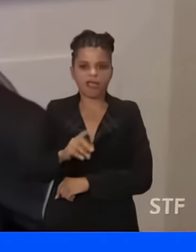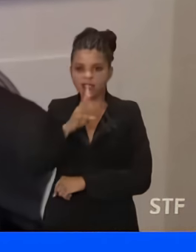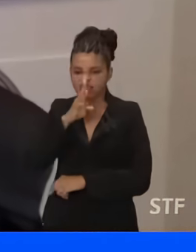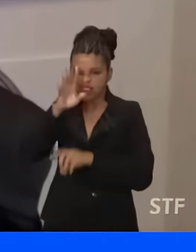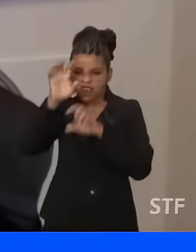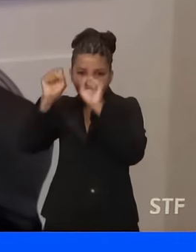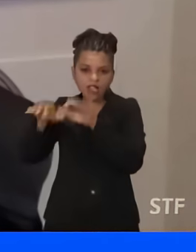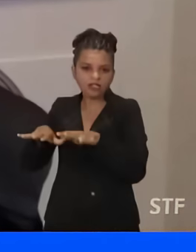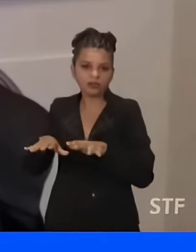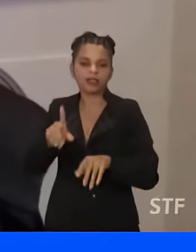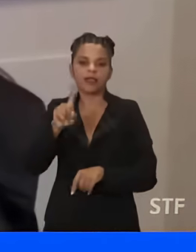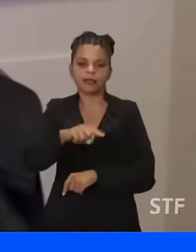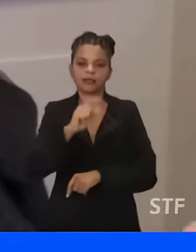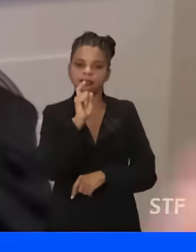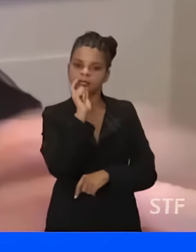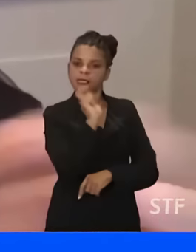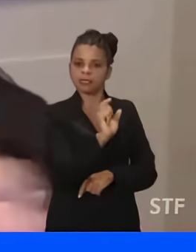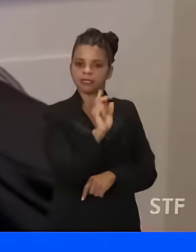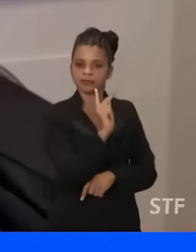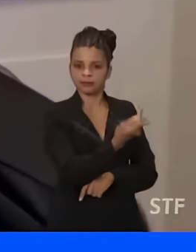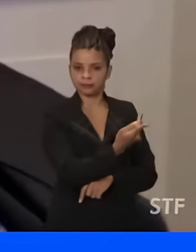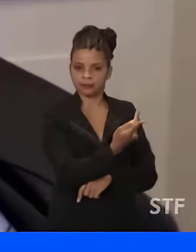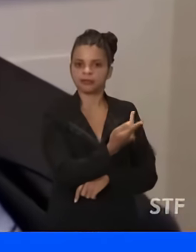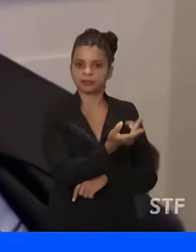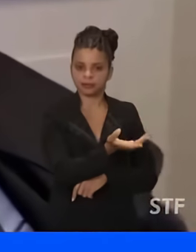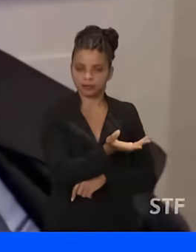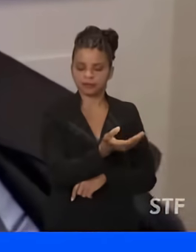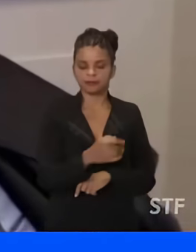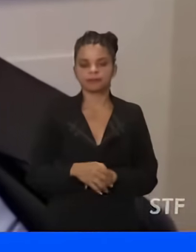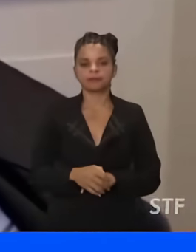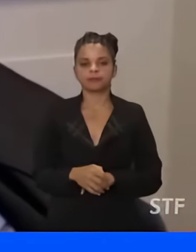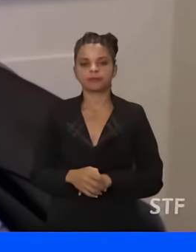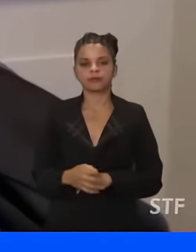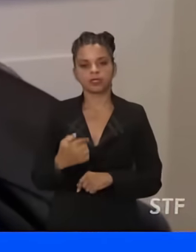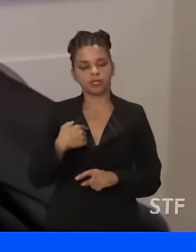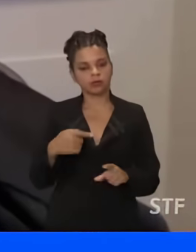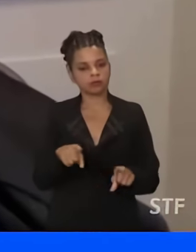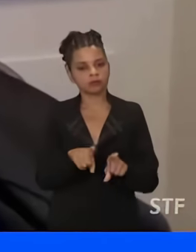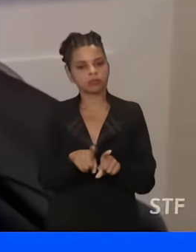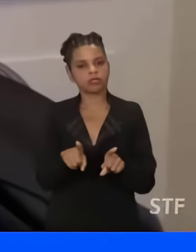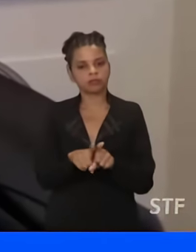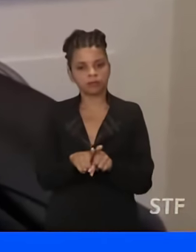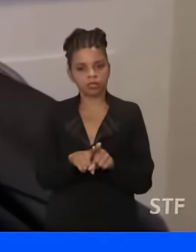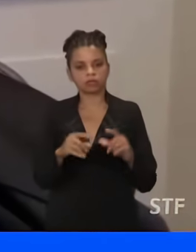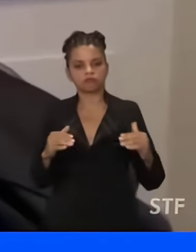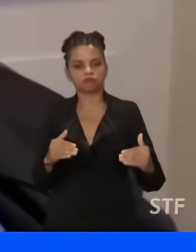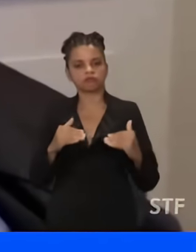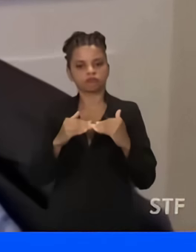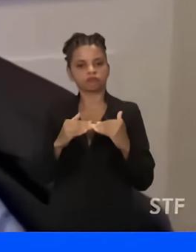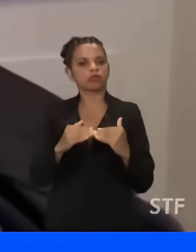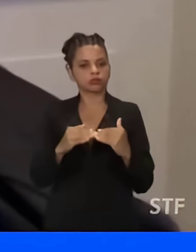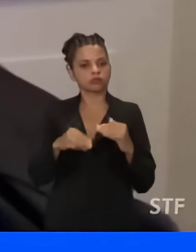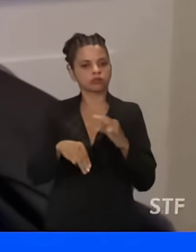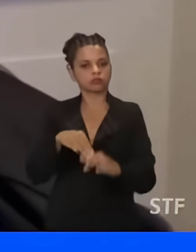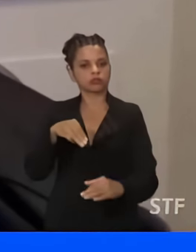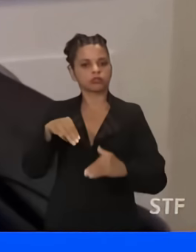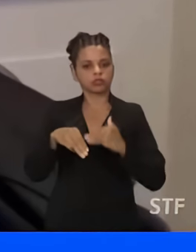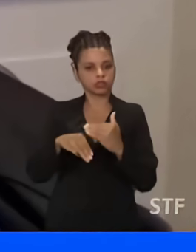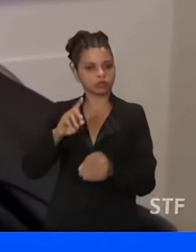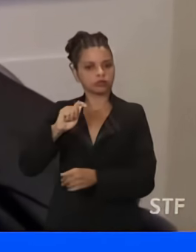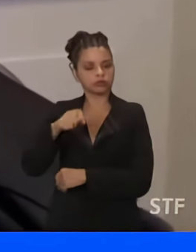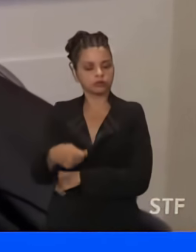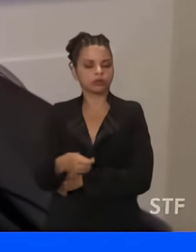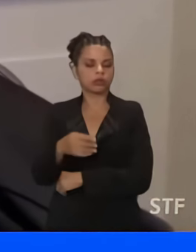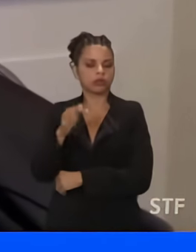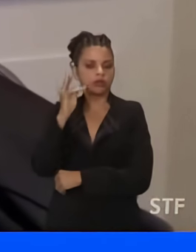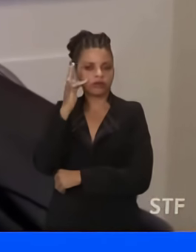não é específico. Eu aqui quero me alinhar também à manifestação do ministro Flávio Dino. Eu acho extremamente grave alguém